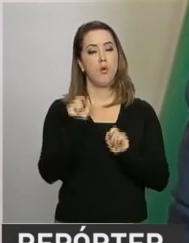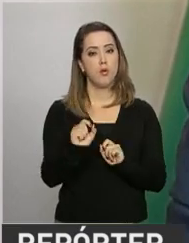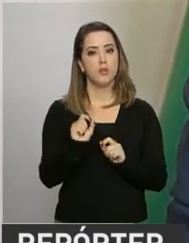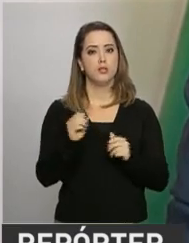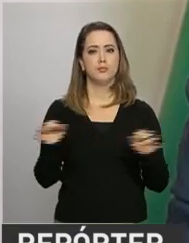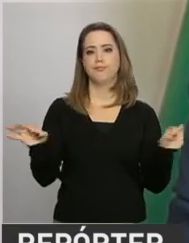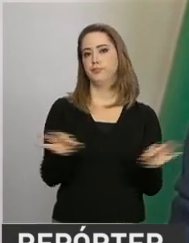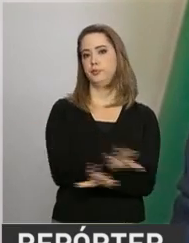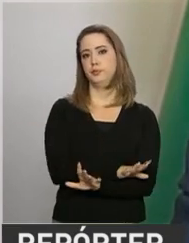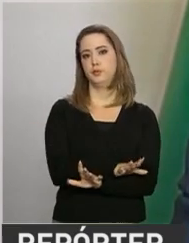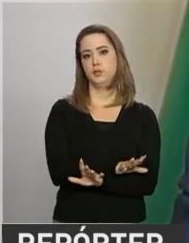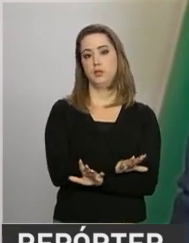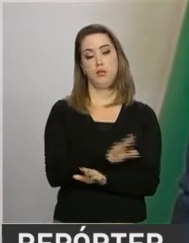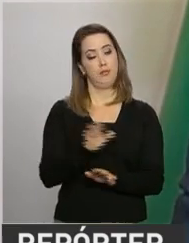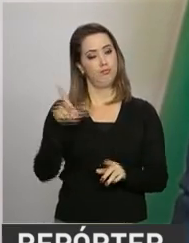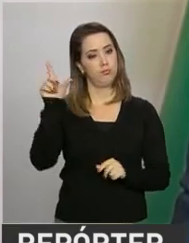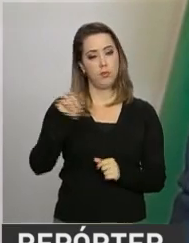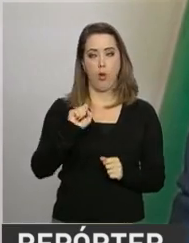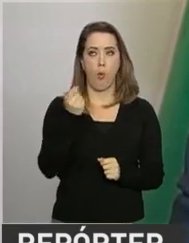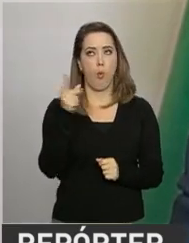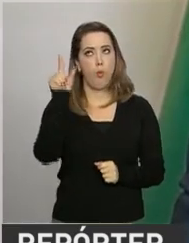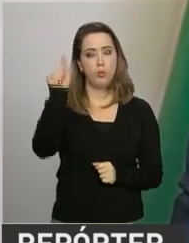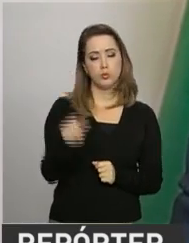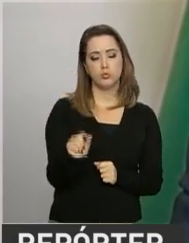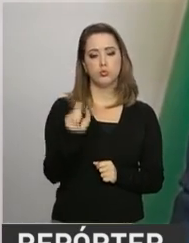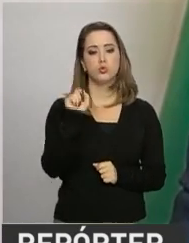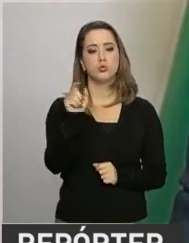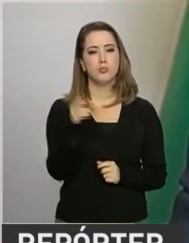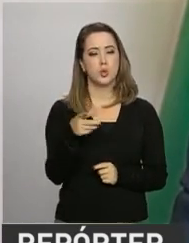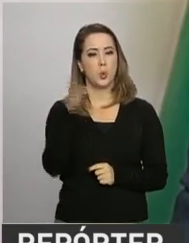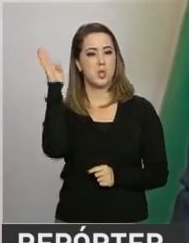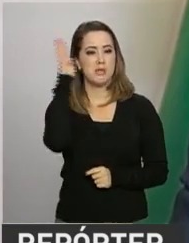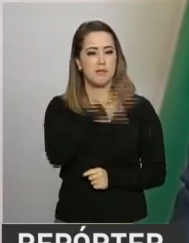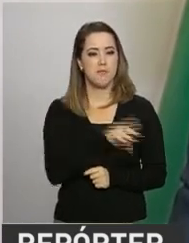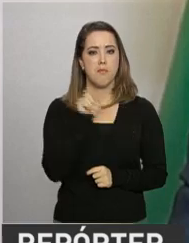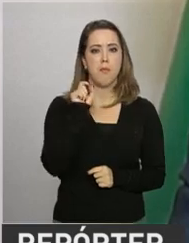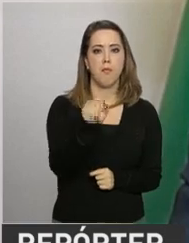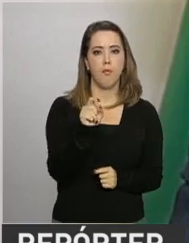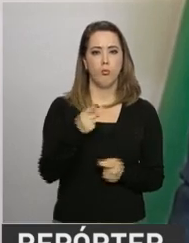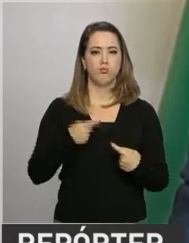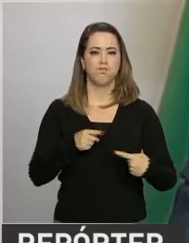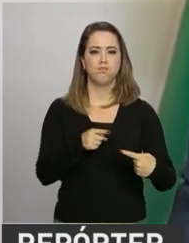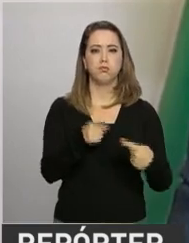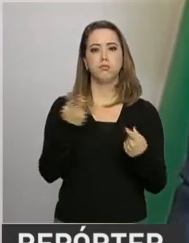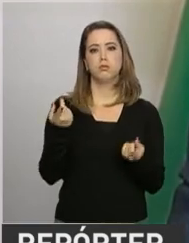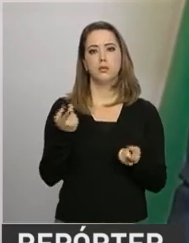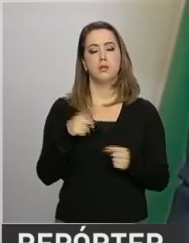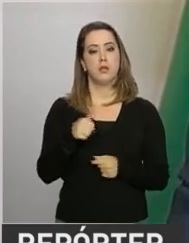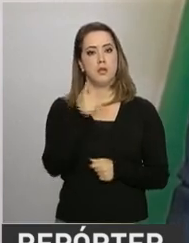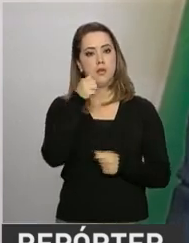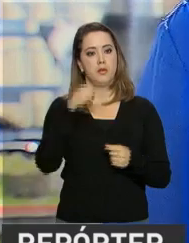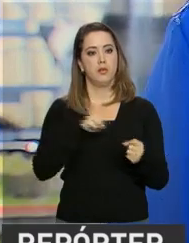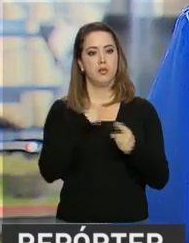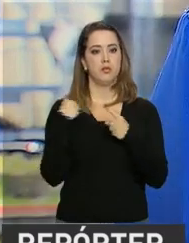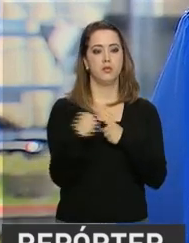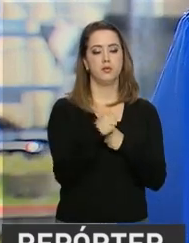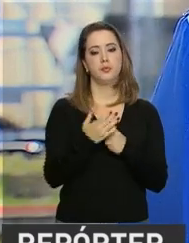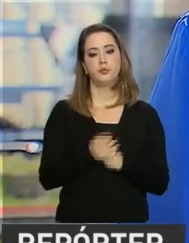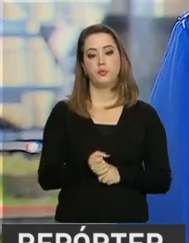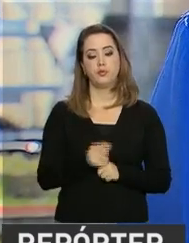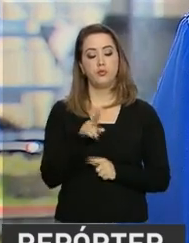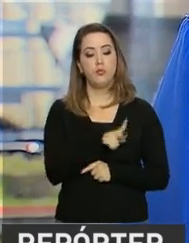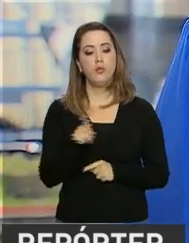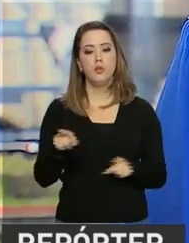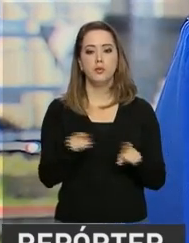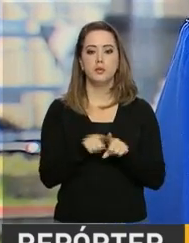se não eliminar pelo menos minorar este mal que afeta enormemente a nossa sociedade o presidente